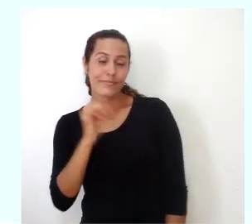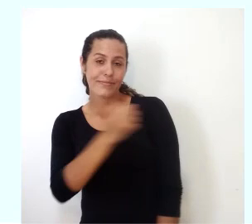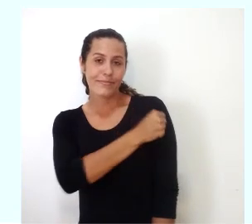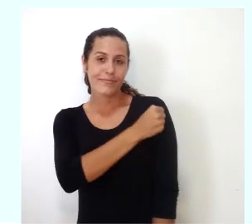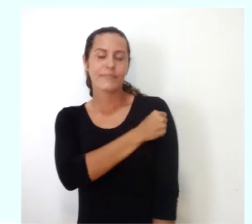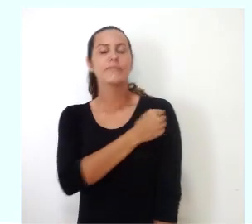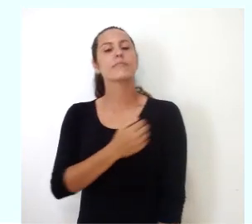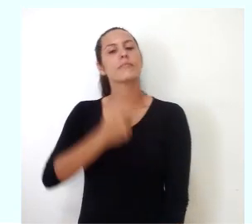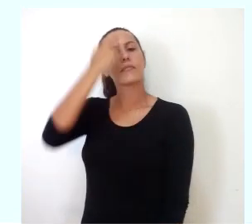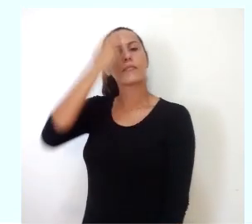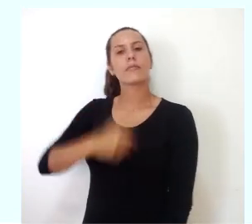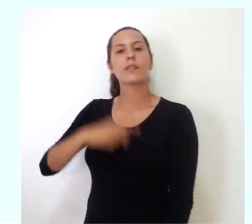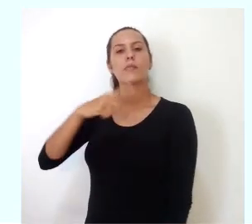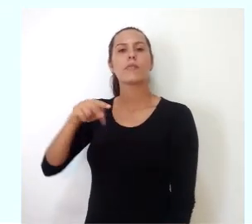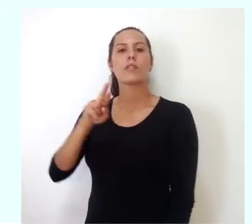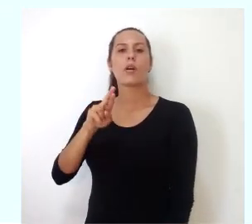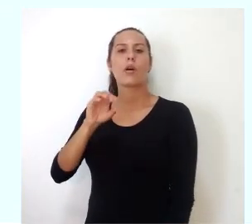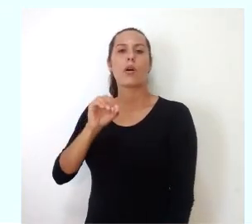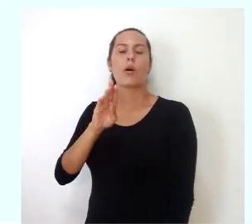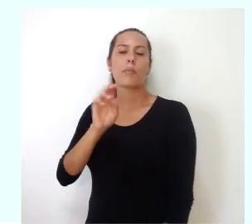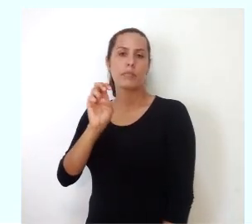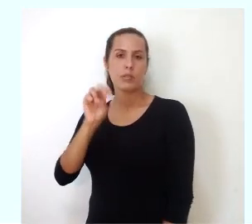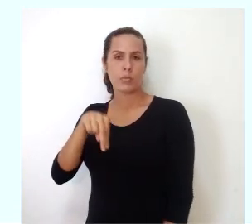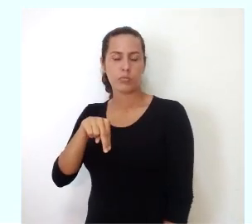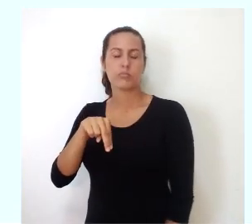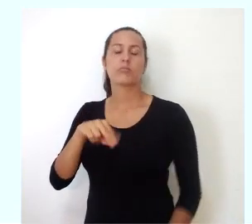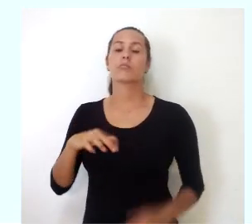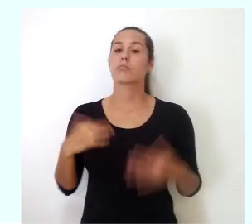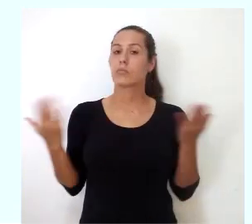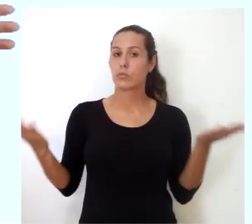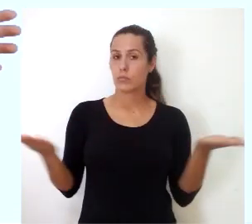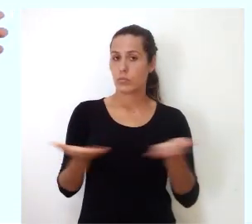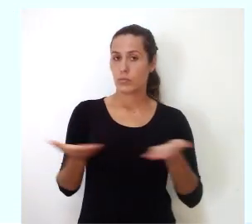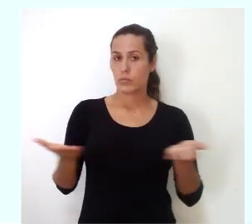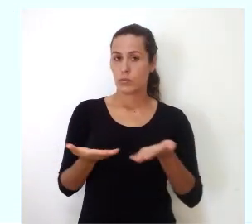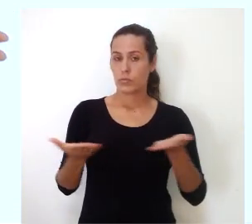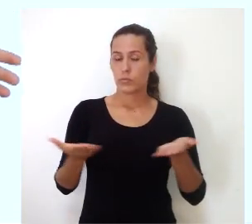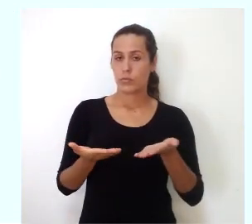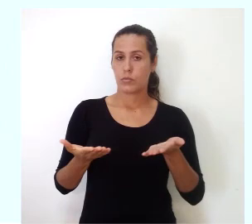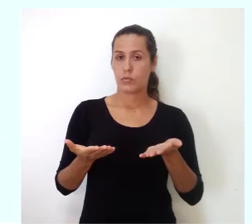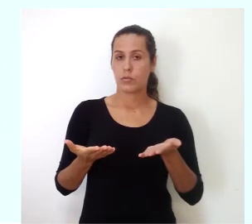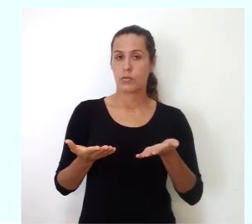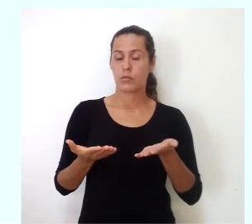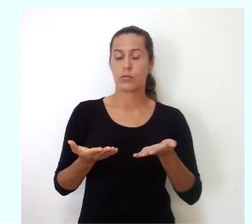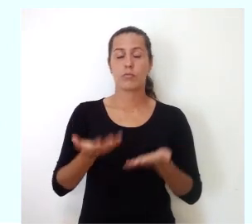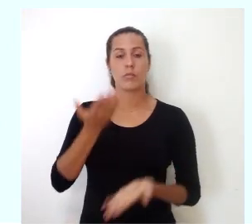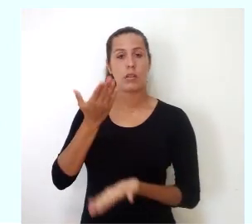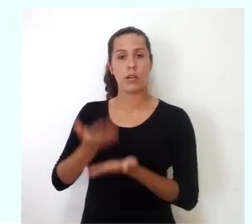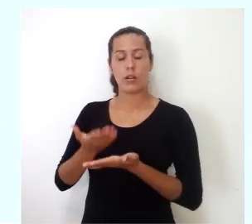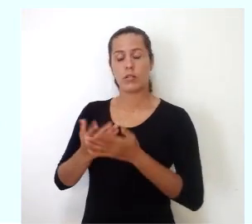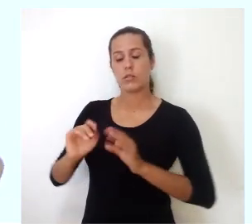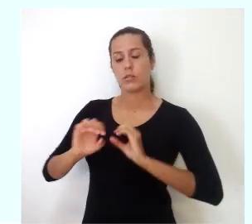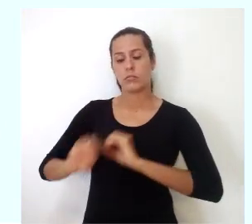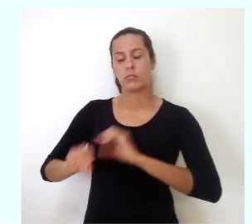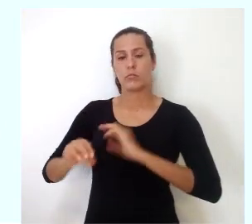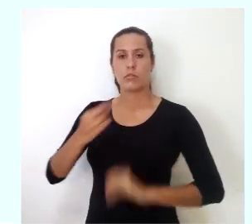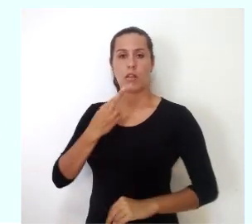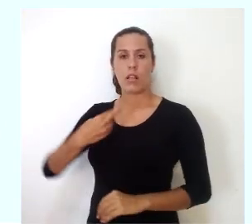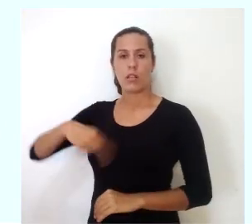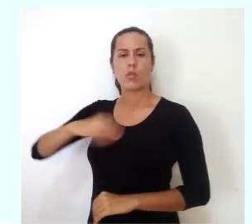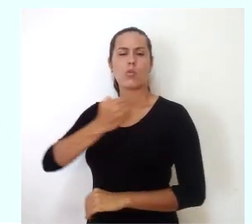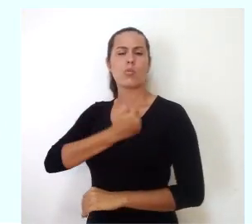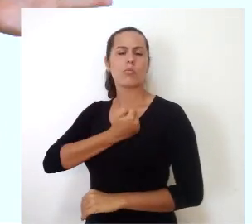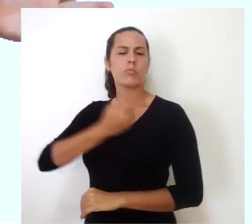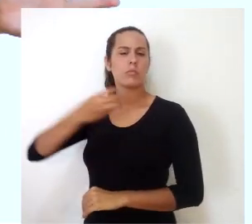Olá, estudantes! Eu sou o professor Robson Anselmo Tavares e hoje teremos a nossa terceira aula de ensino